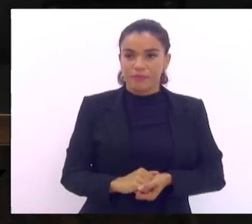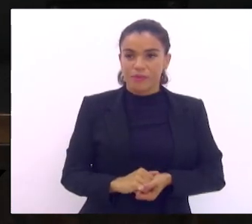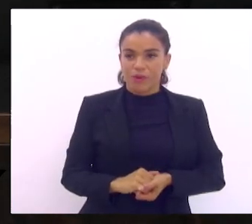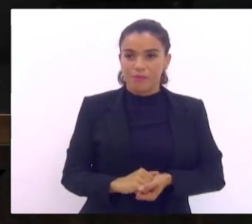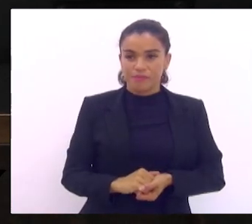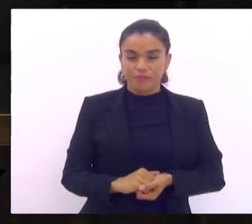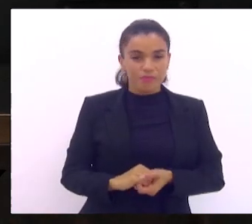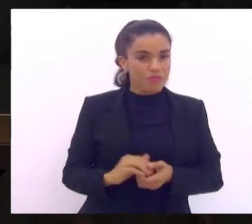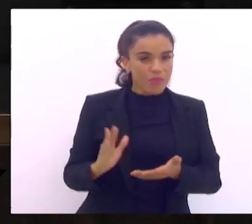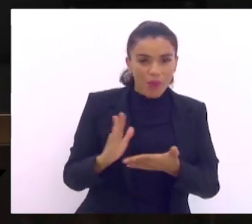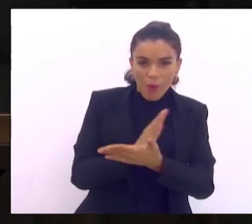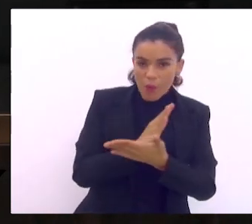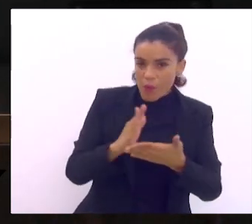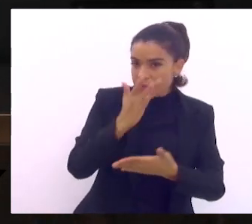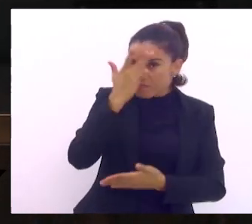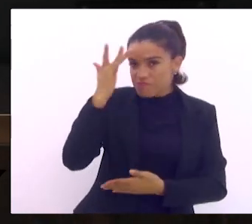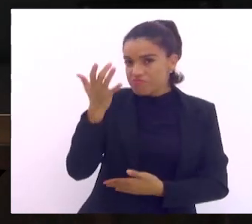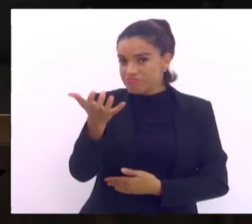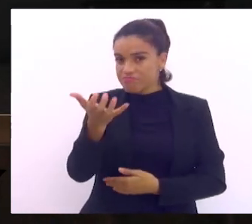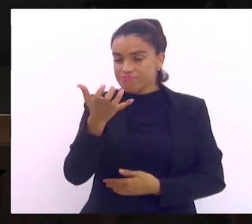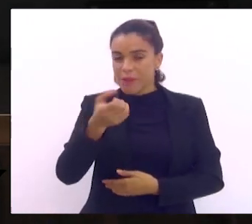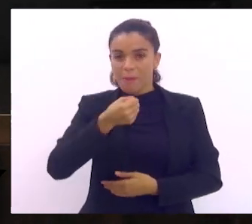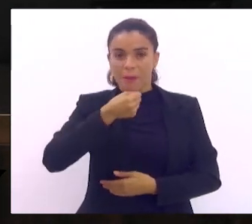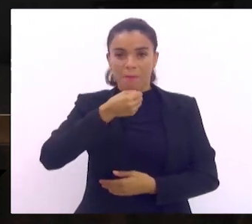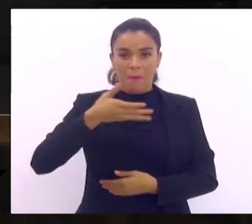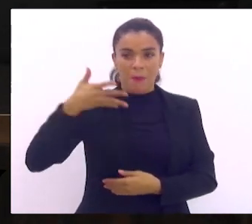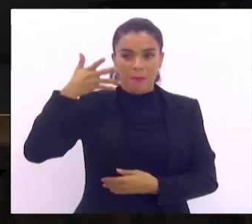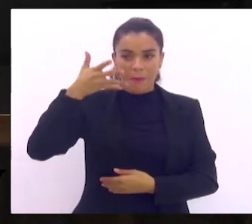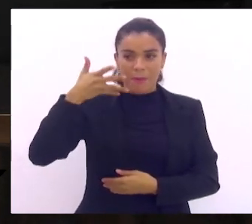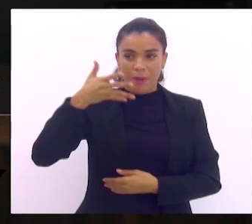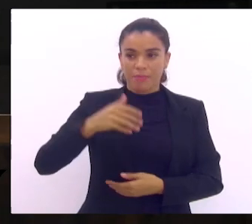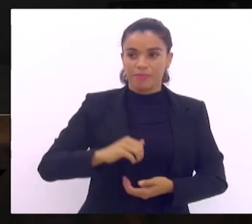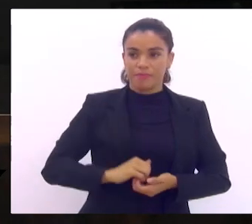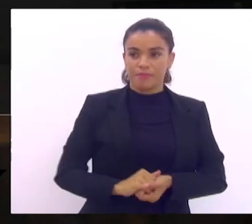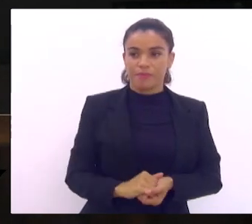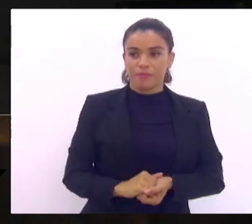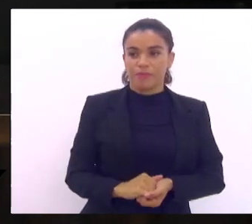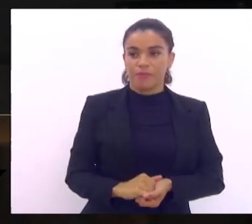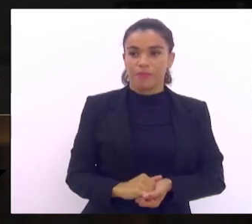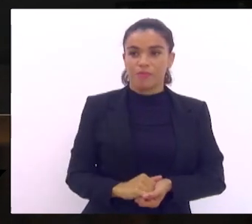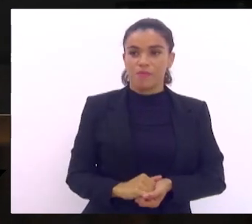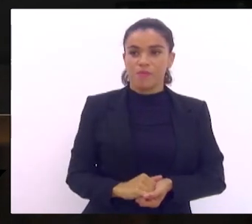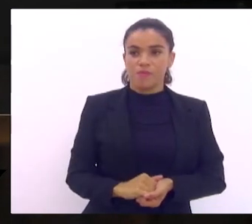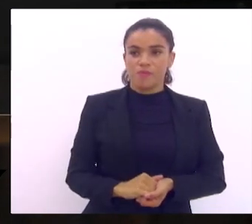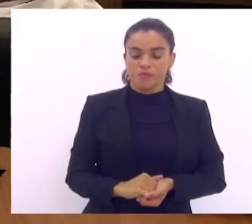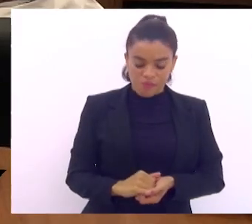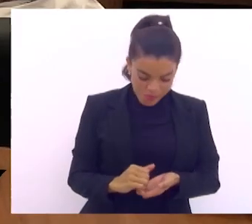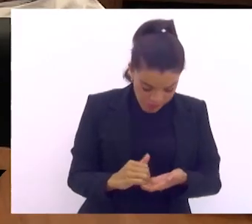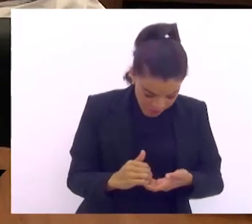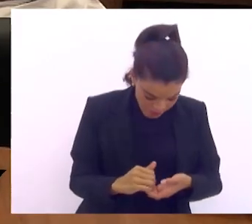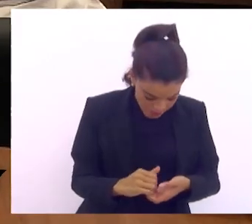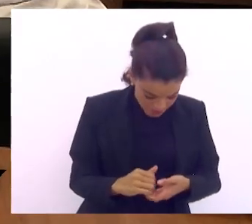Alguém quer fazer o uso da palavra?